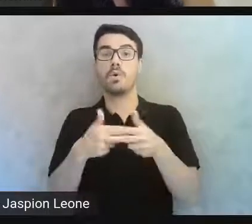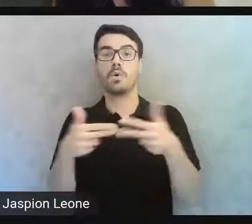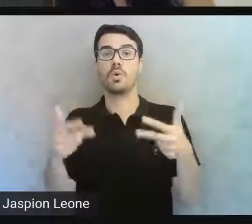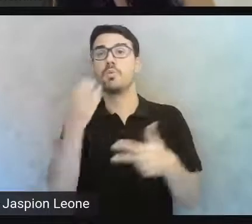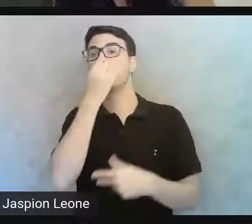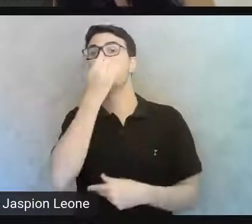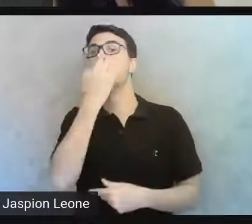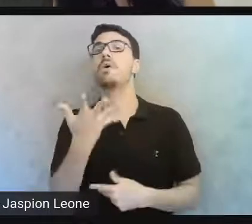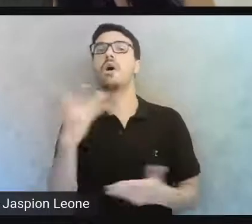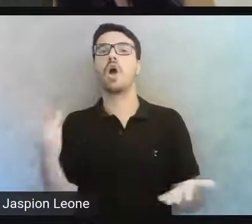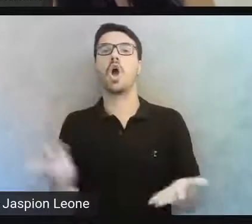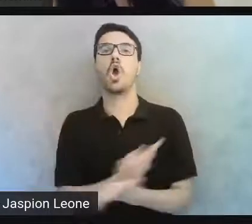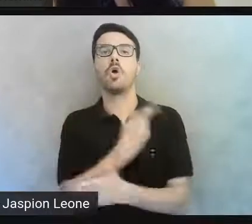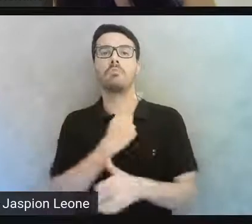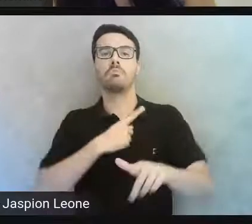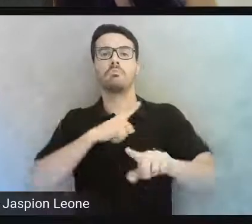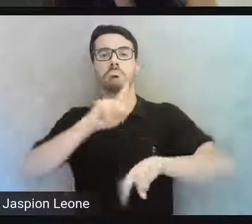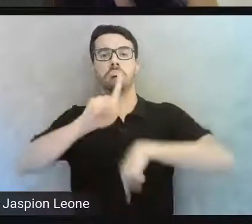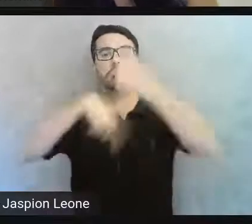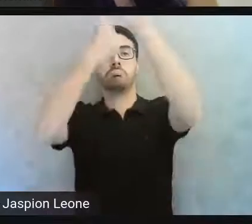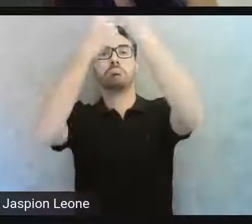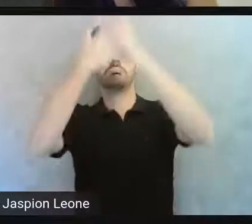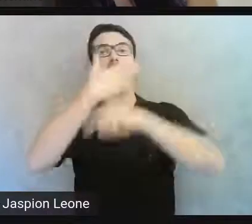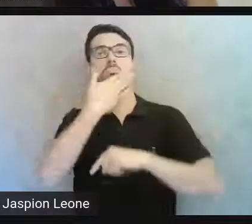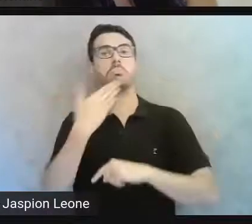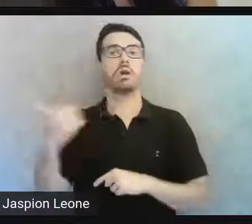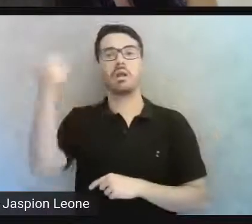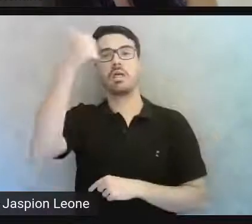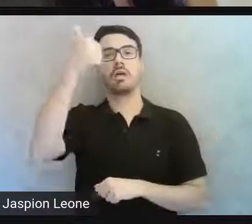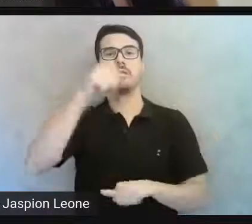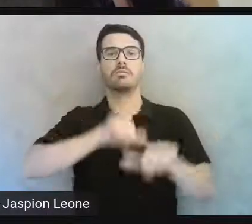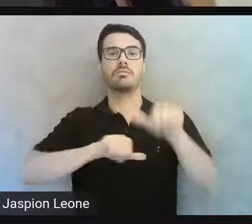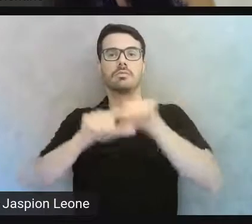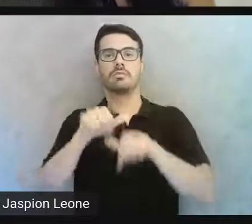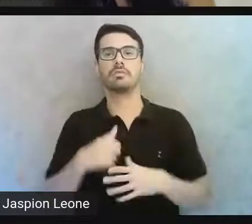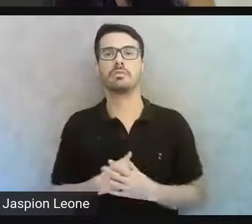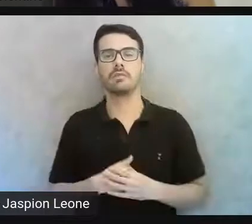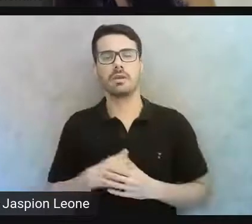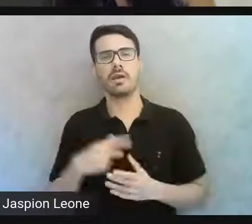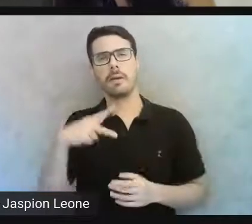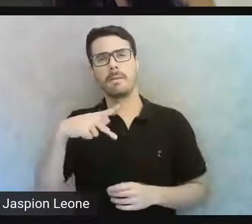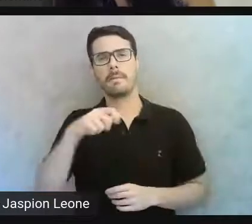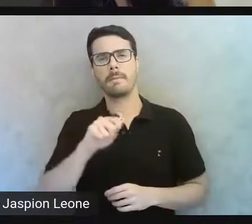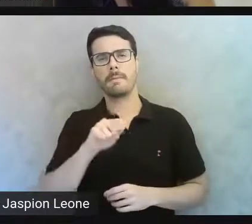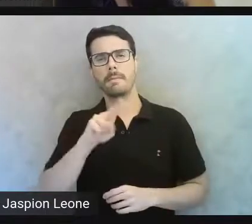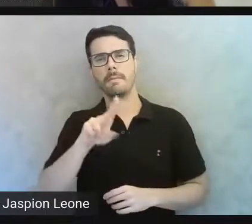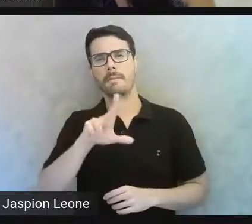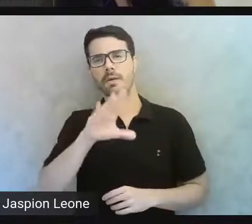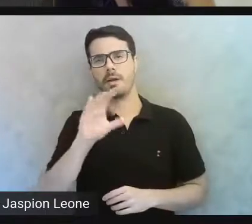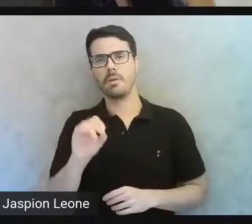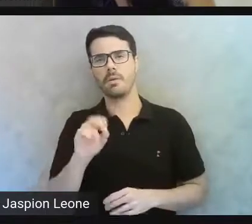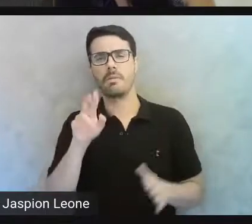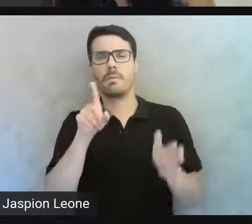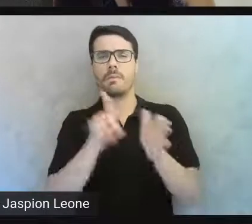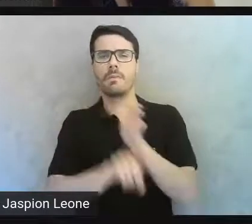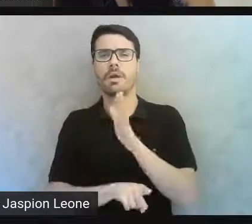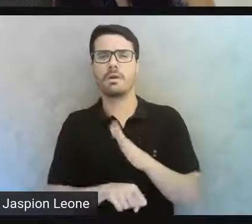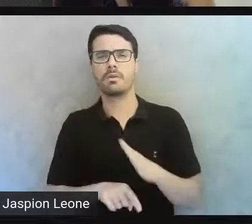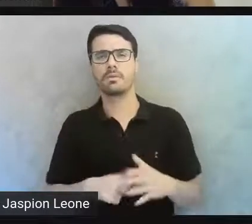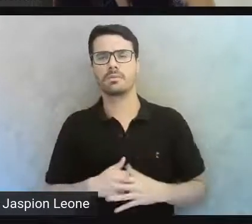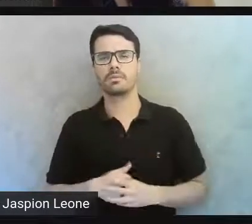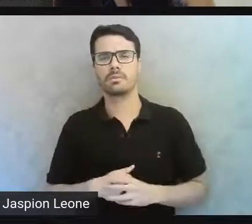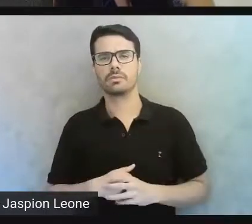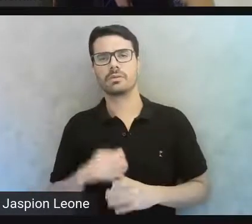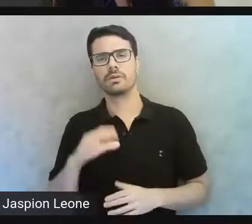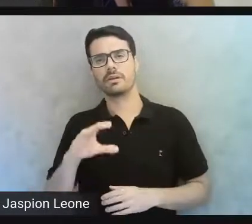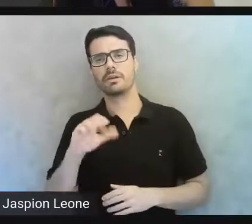acontecer, né? Muita coisa boa. Com certeza. Paulo, você pode responder a pergunta da colega? A